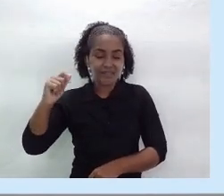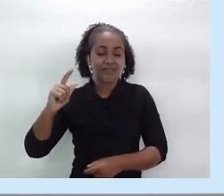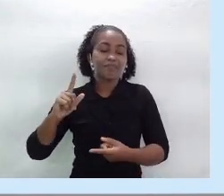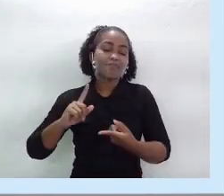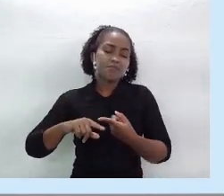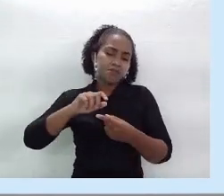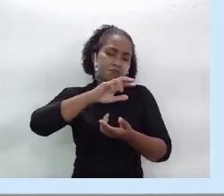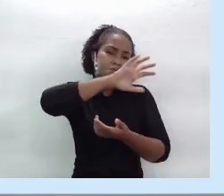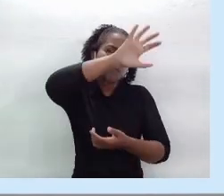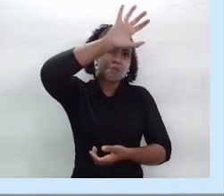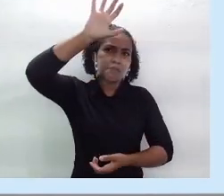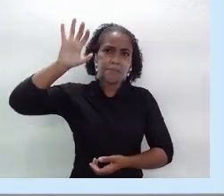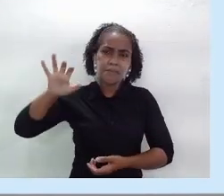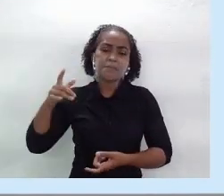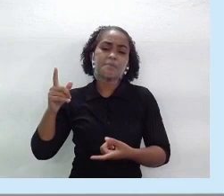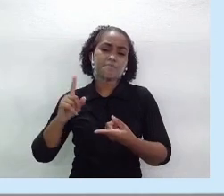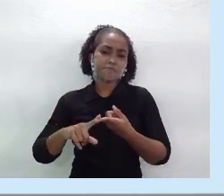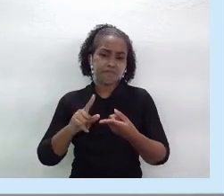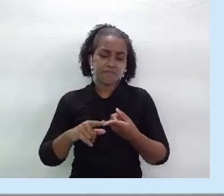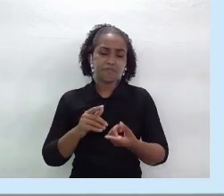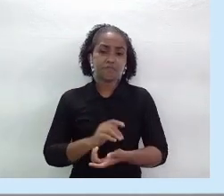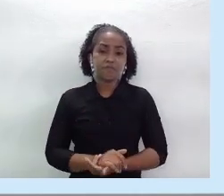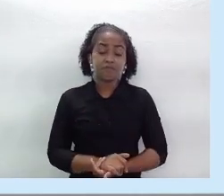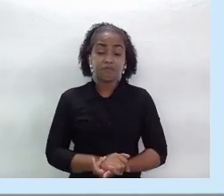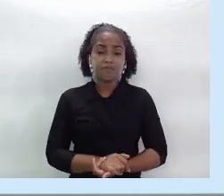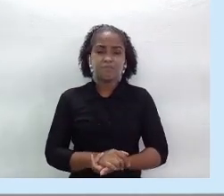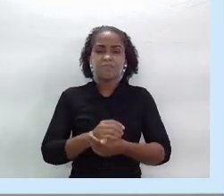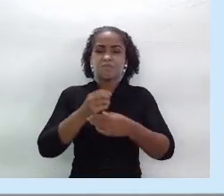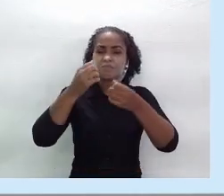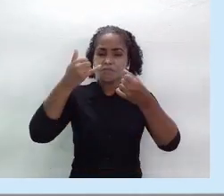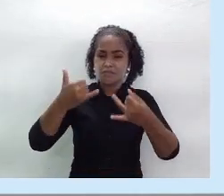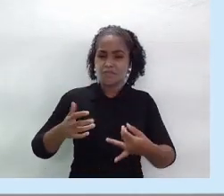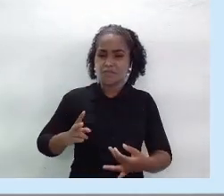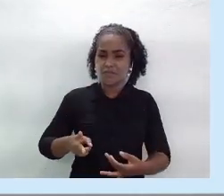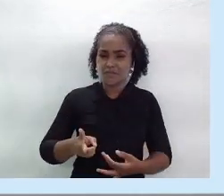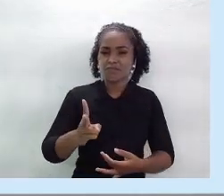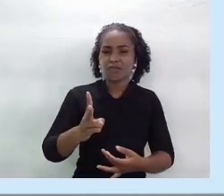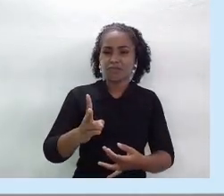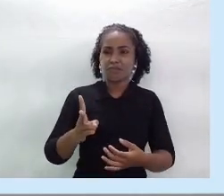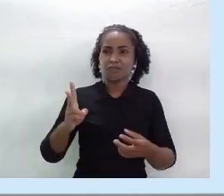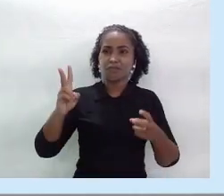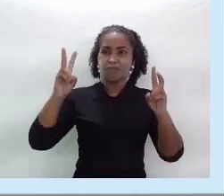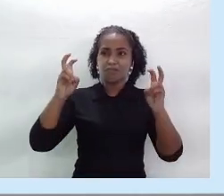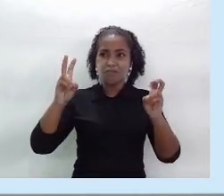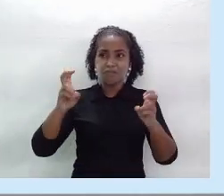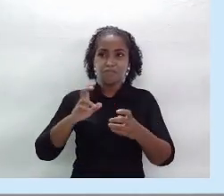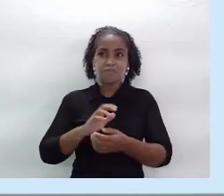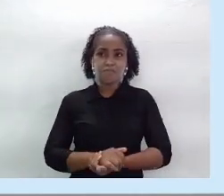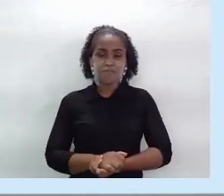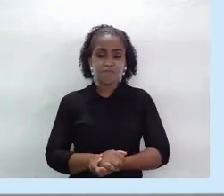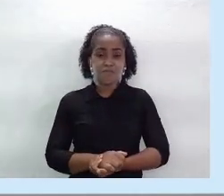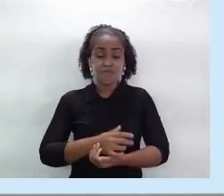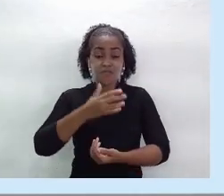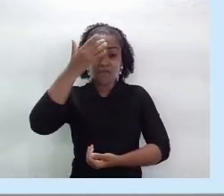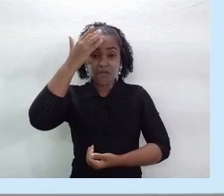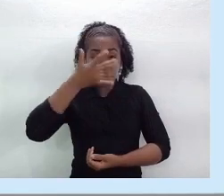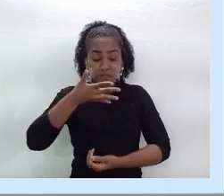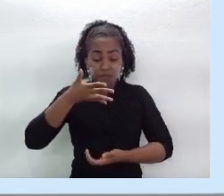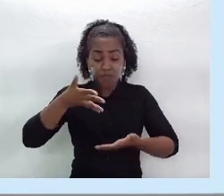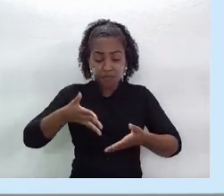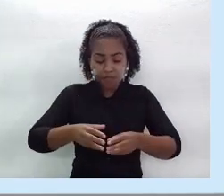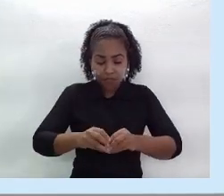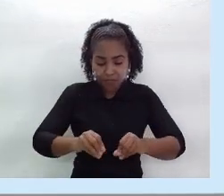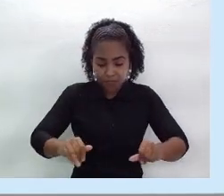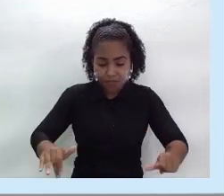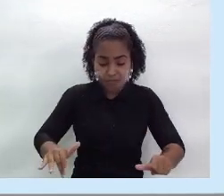lugares. E falando, ou seja, continuando falando sobre essa questão da evidência